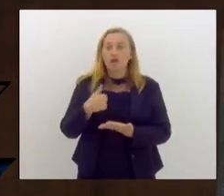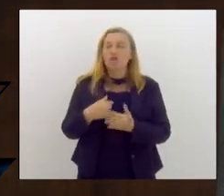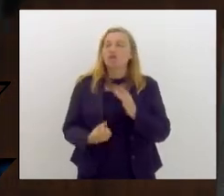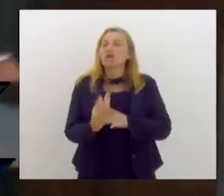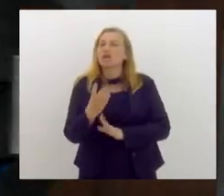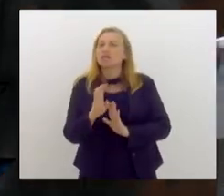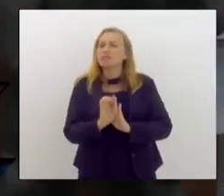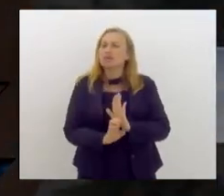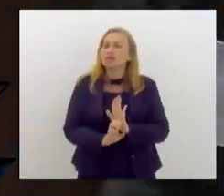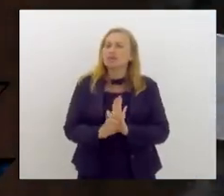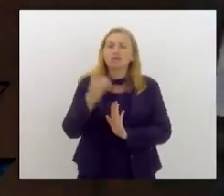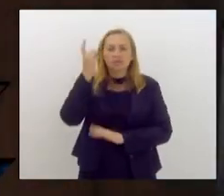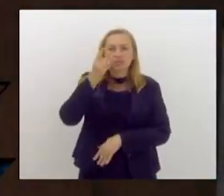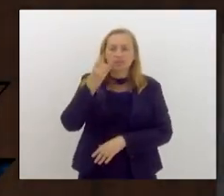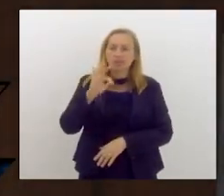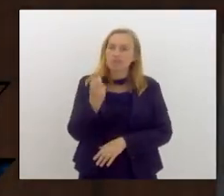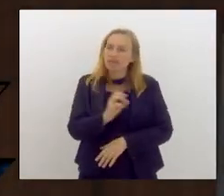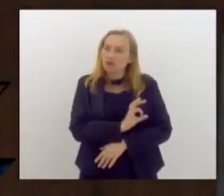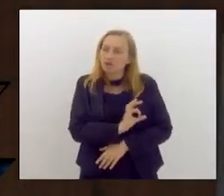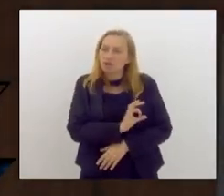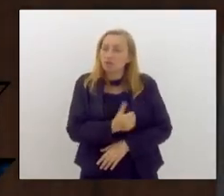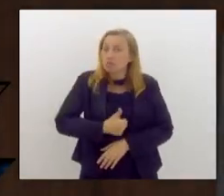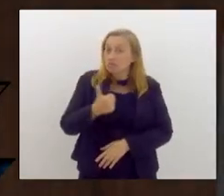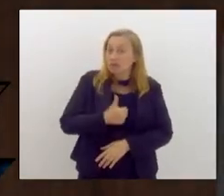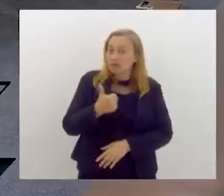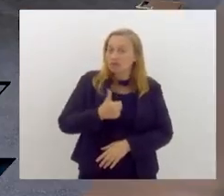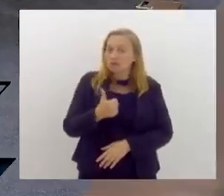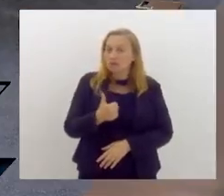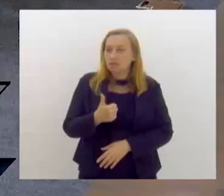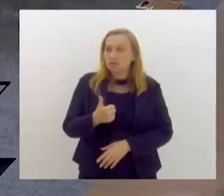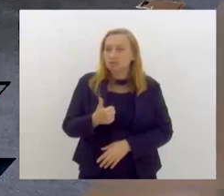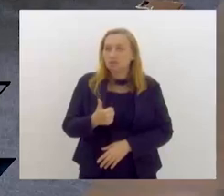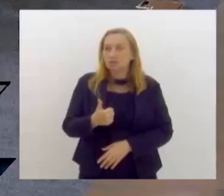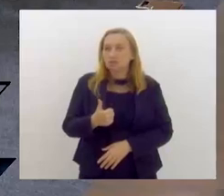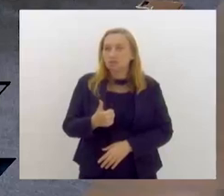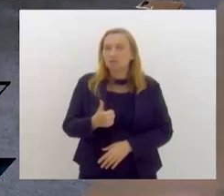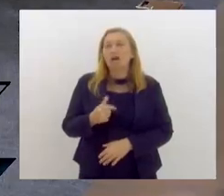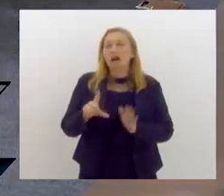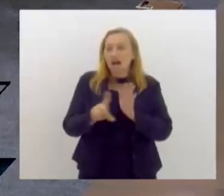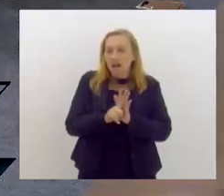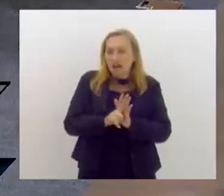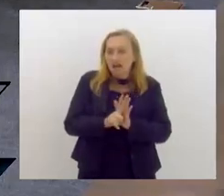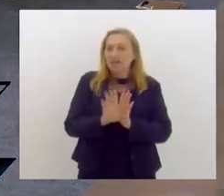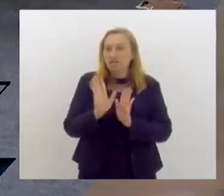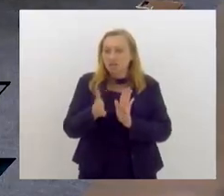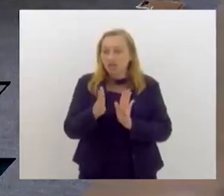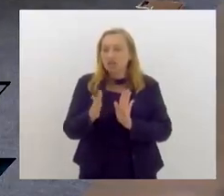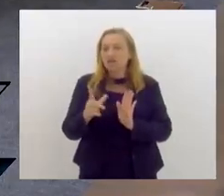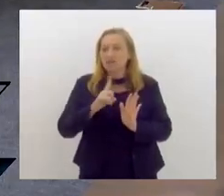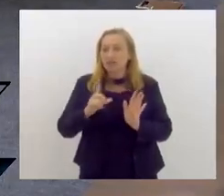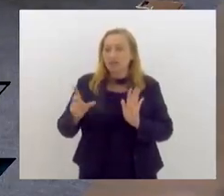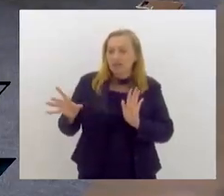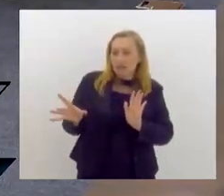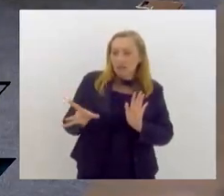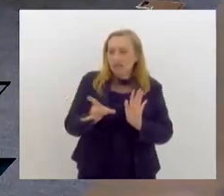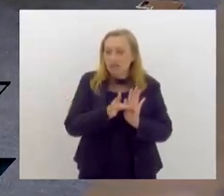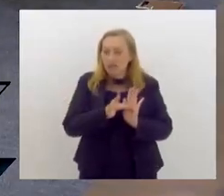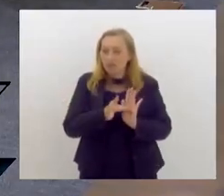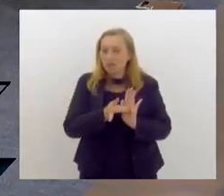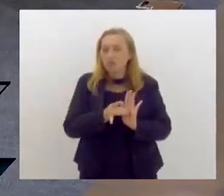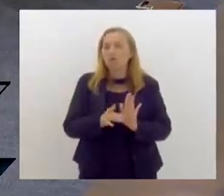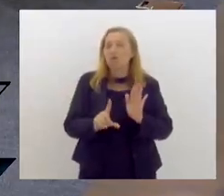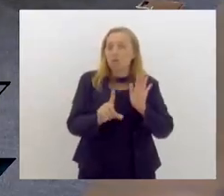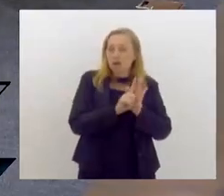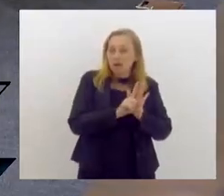emendas, deputada Mataldi, primeiro, tentando levar em conta as leis que já existem, porque uma lei, quando vai